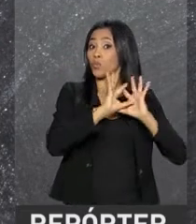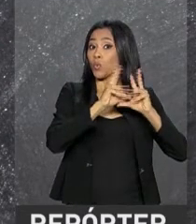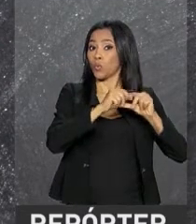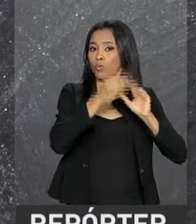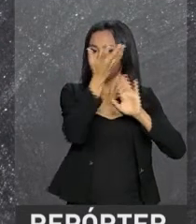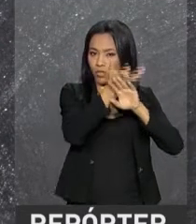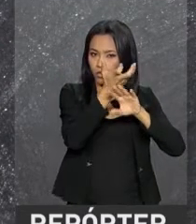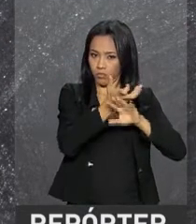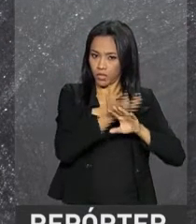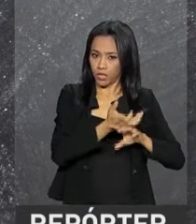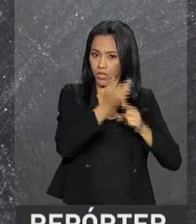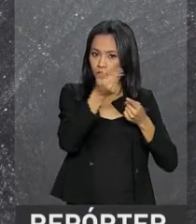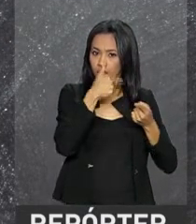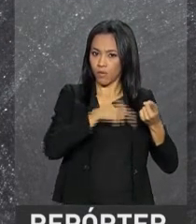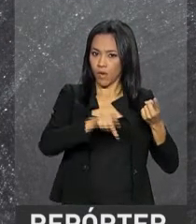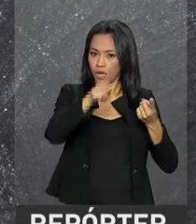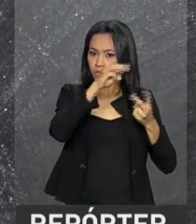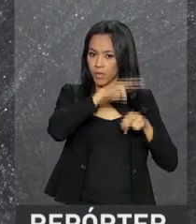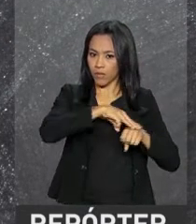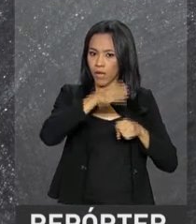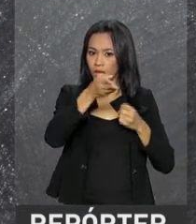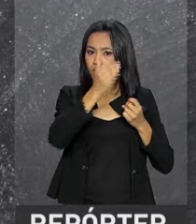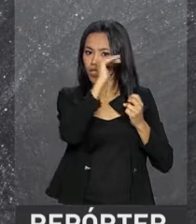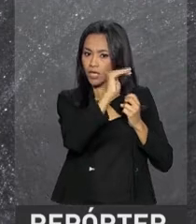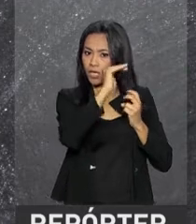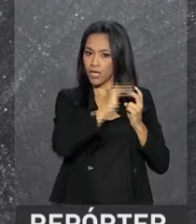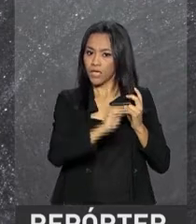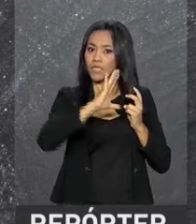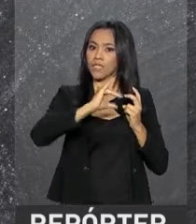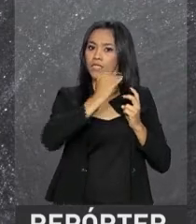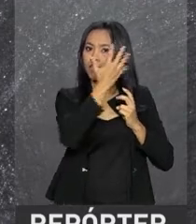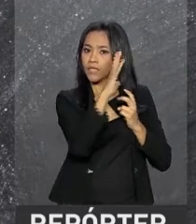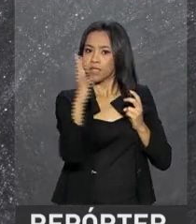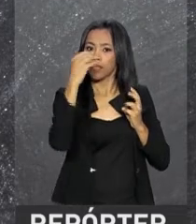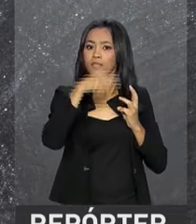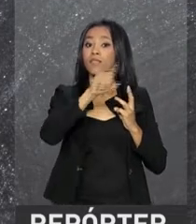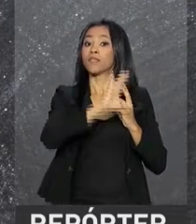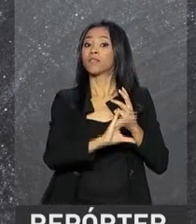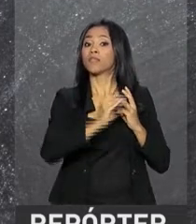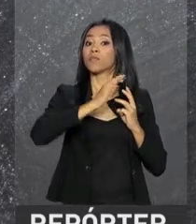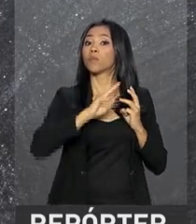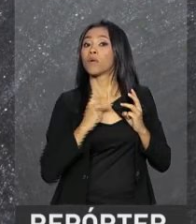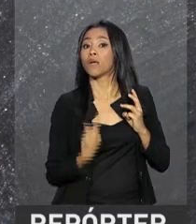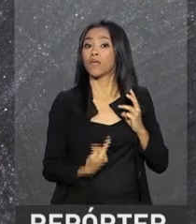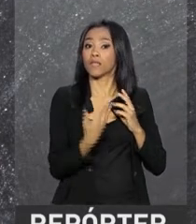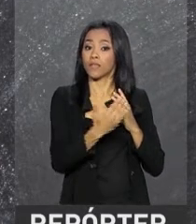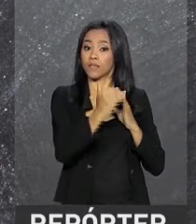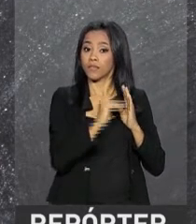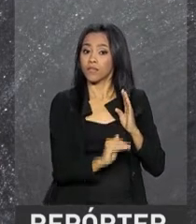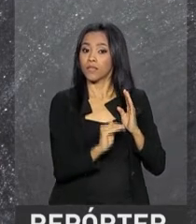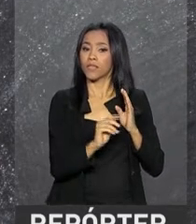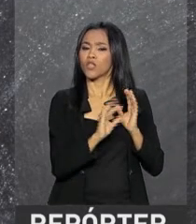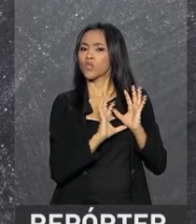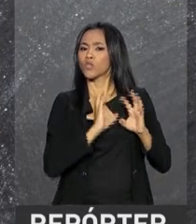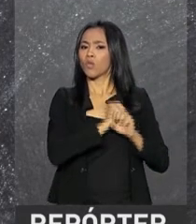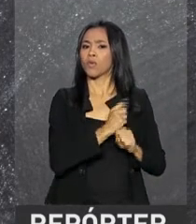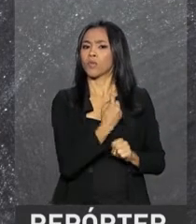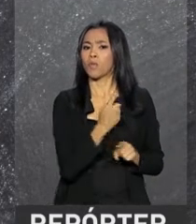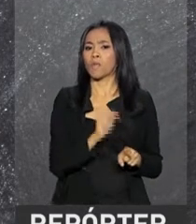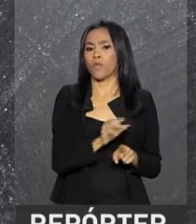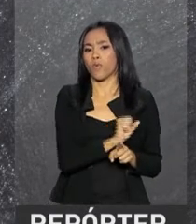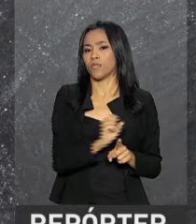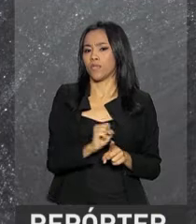base que inclui linguagens matemática ciências da natureza e ciências humanas em no máximo mil e 800